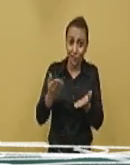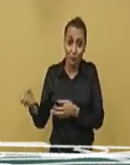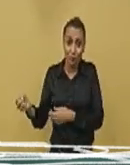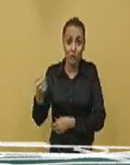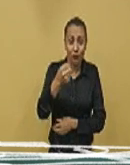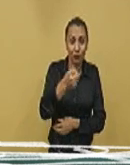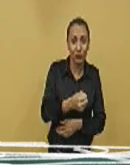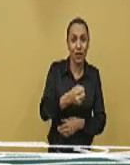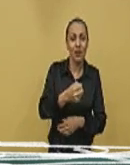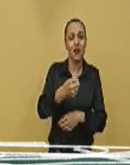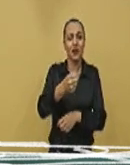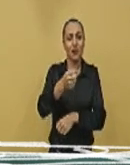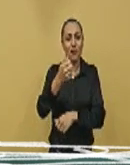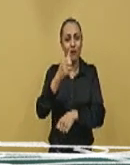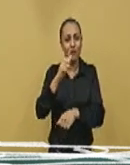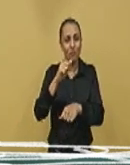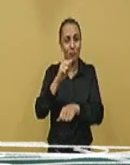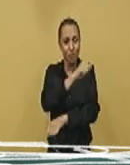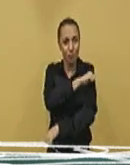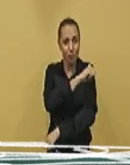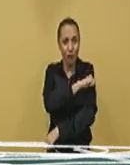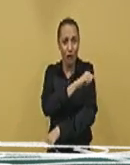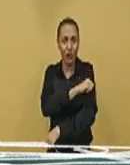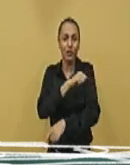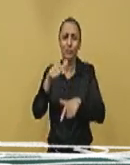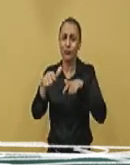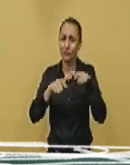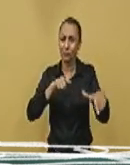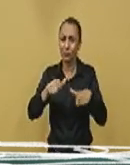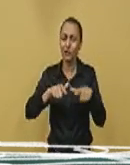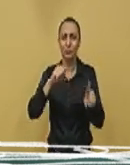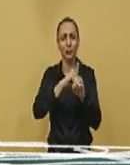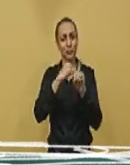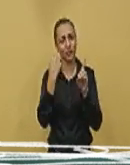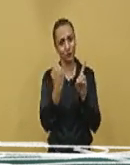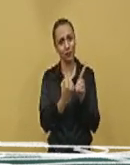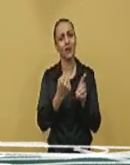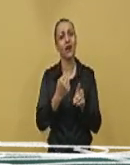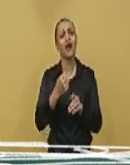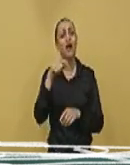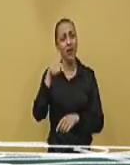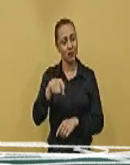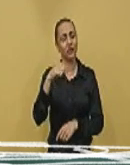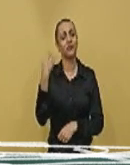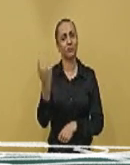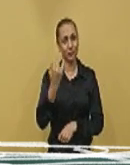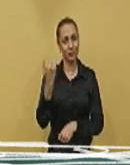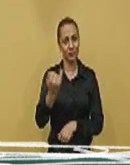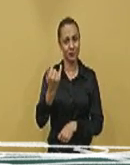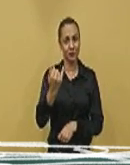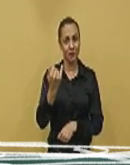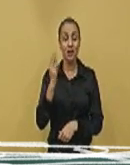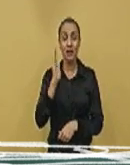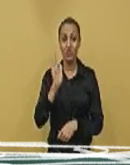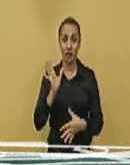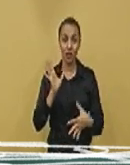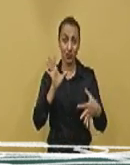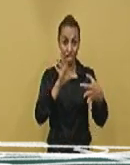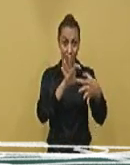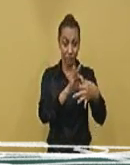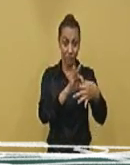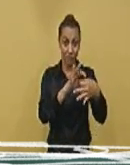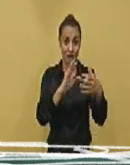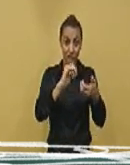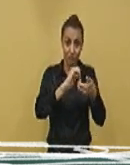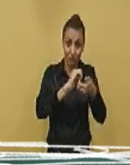no mercado de trabalho, na sociedade. Né, é isso que importa. E, em relação a essa